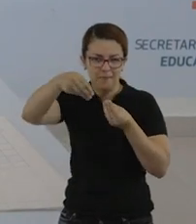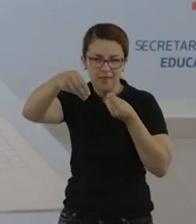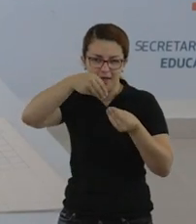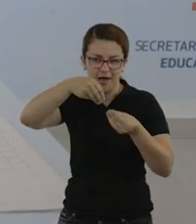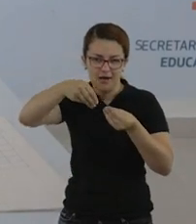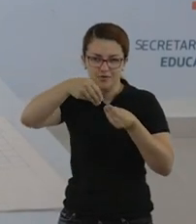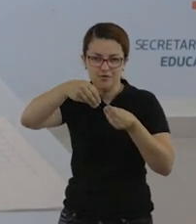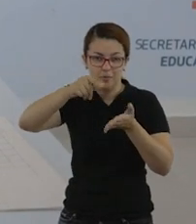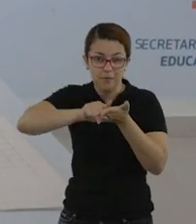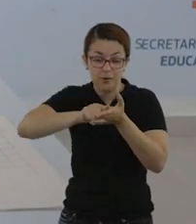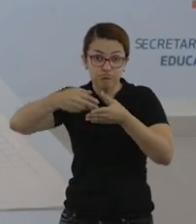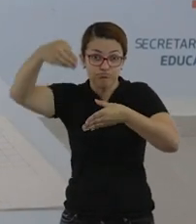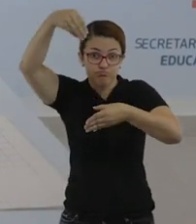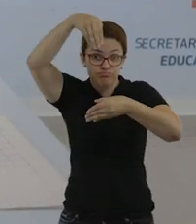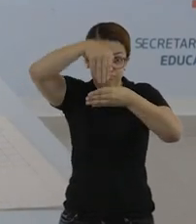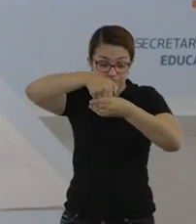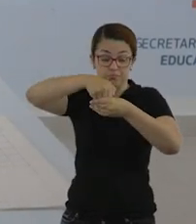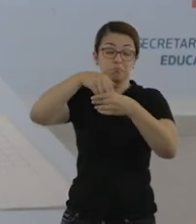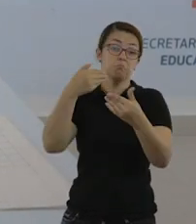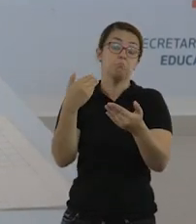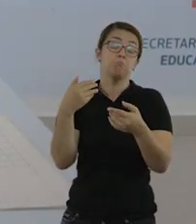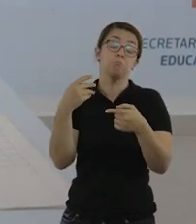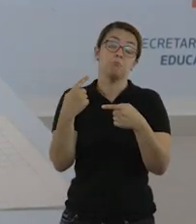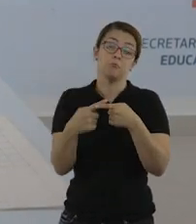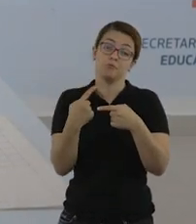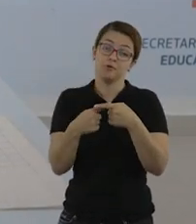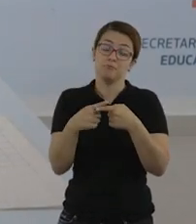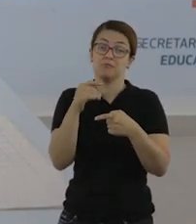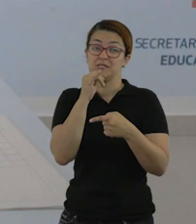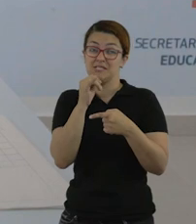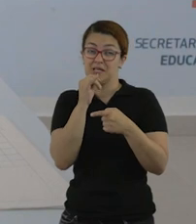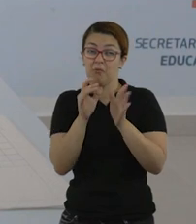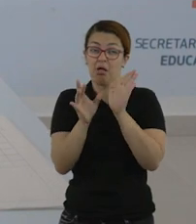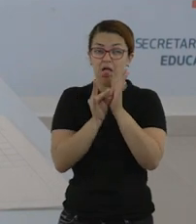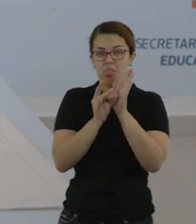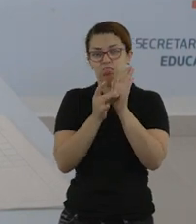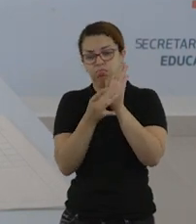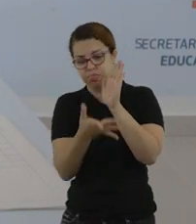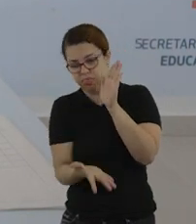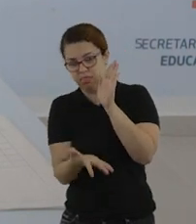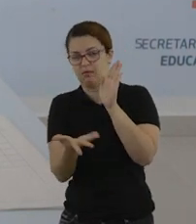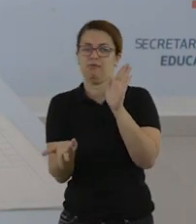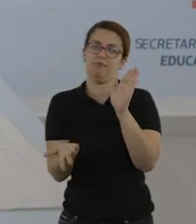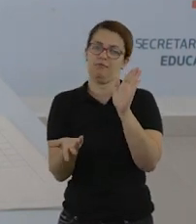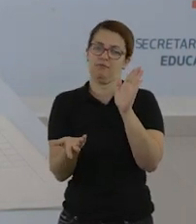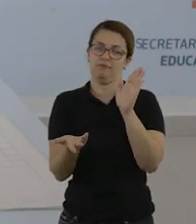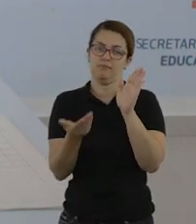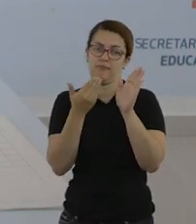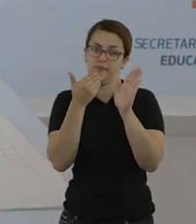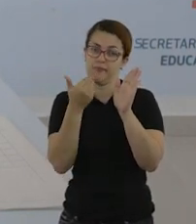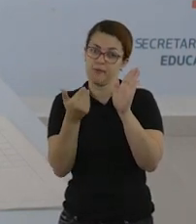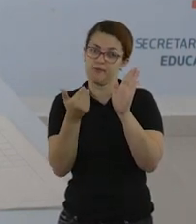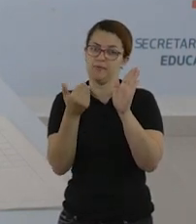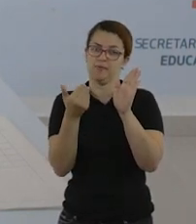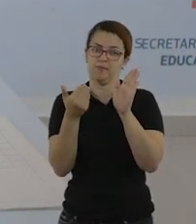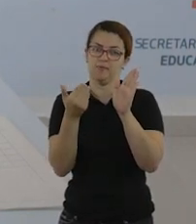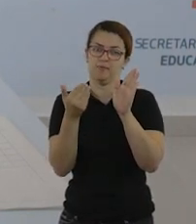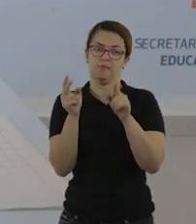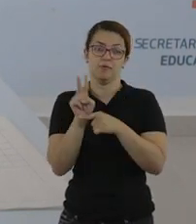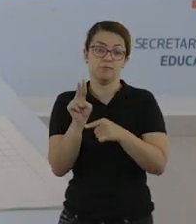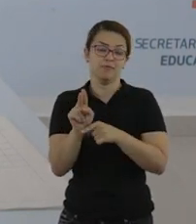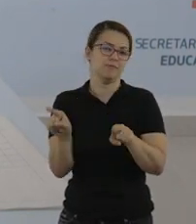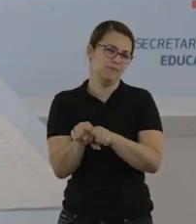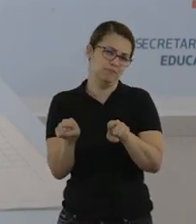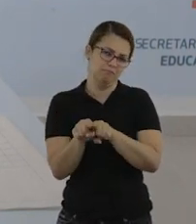proteger, porque às vezes fica solto, pode ser que descole, né? E aí, às vezes a criança pode